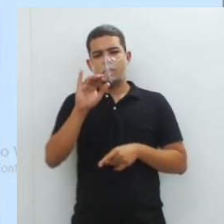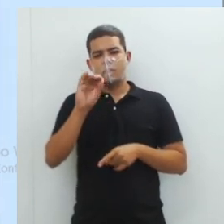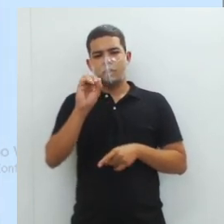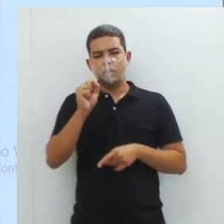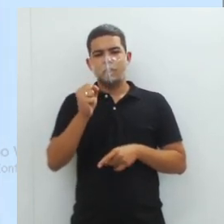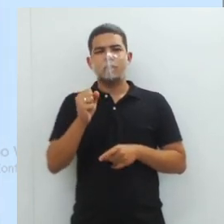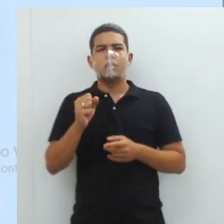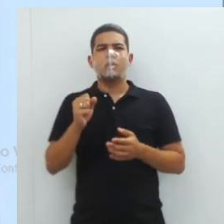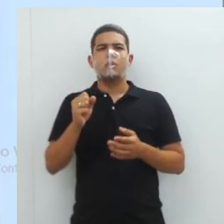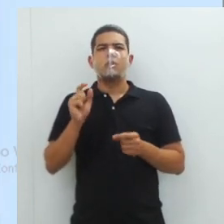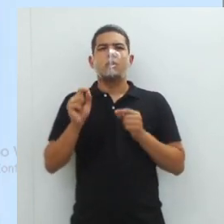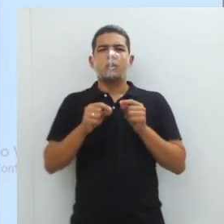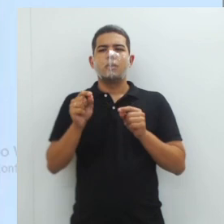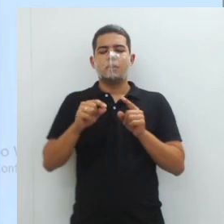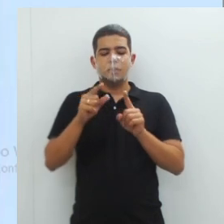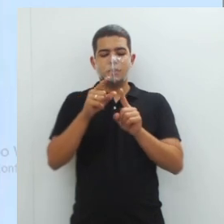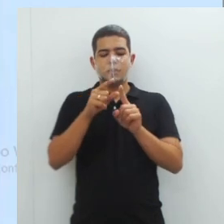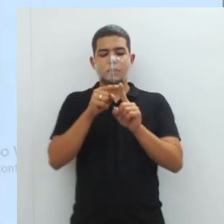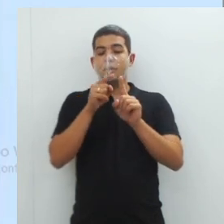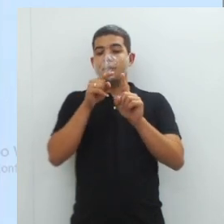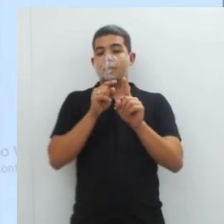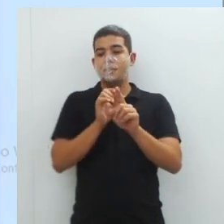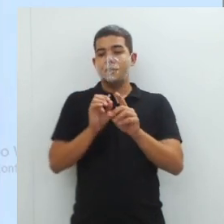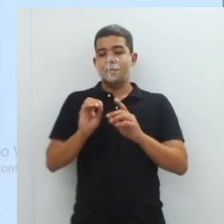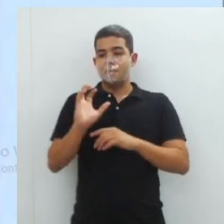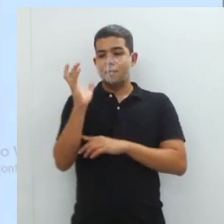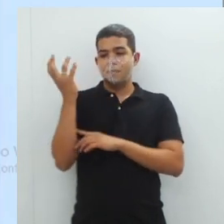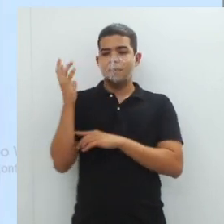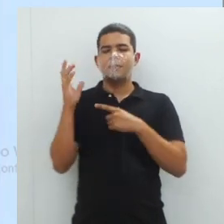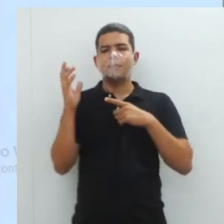em determinado período.